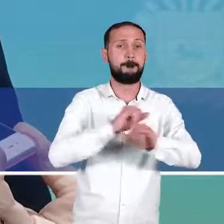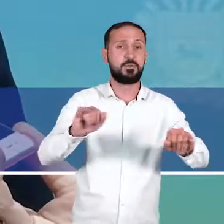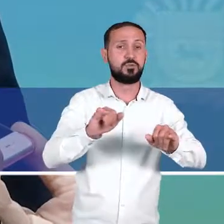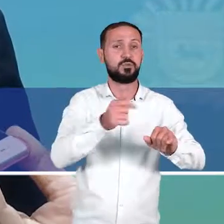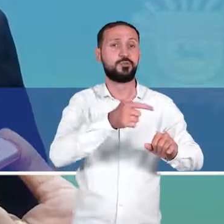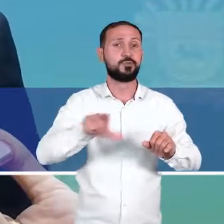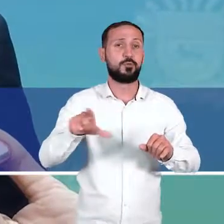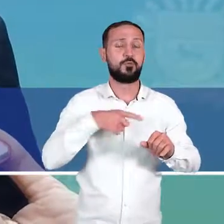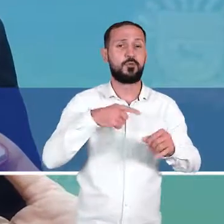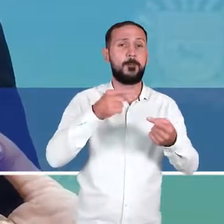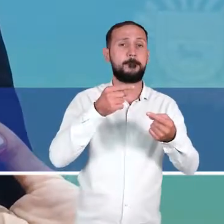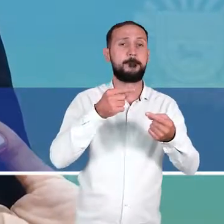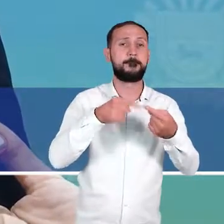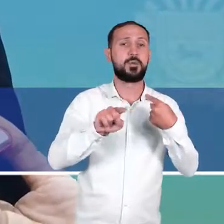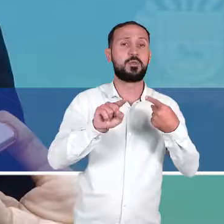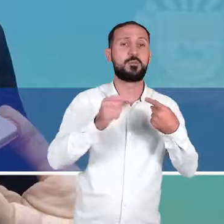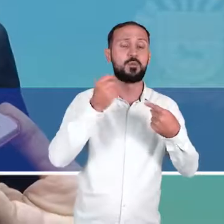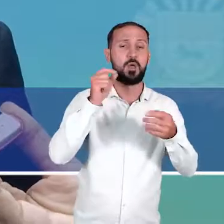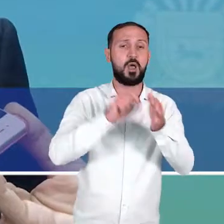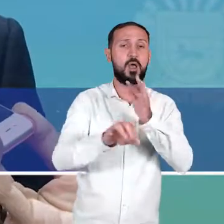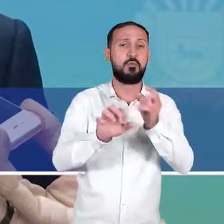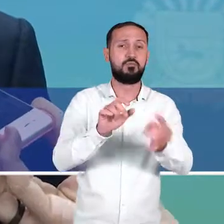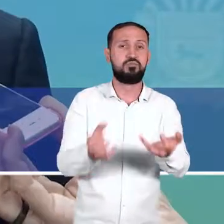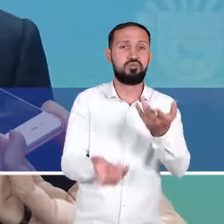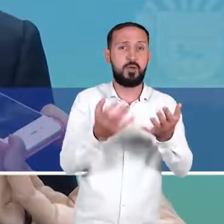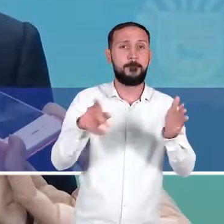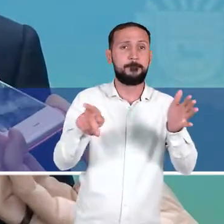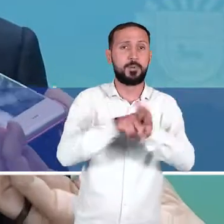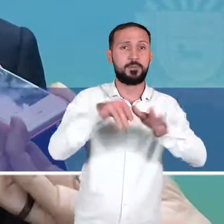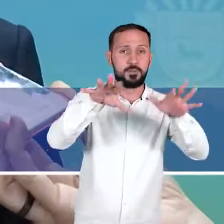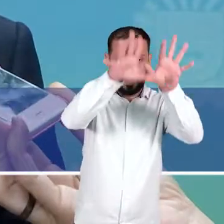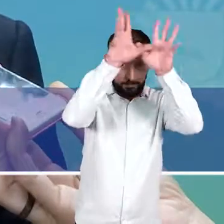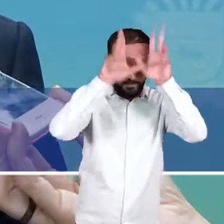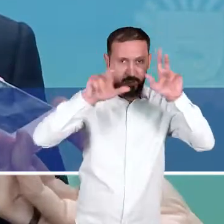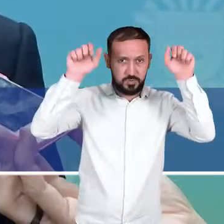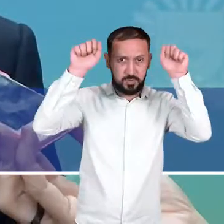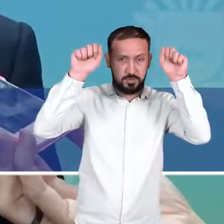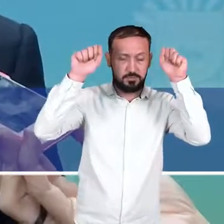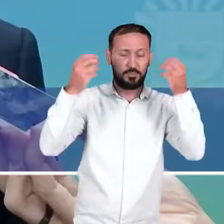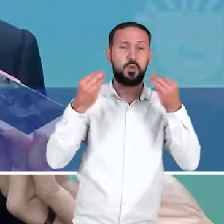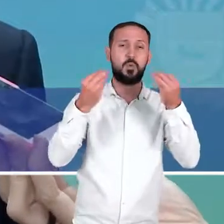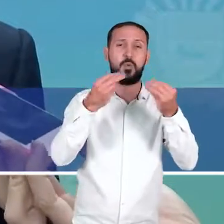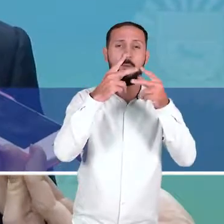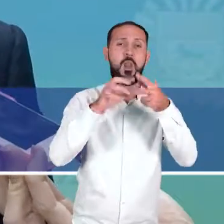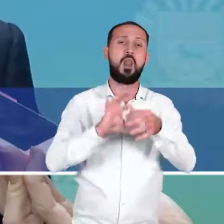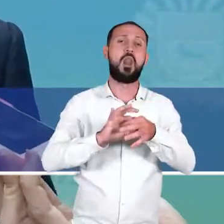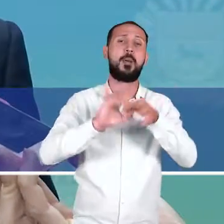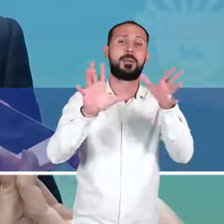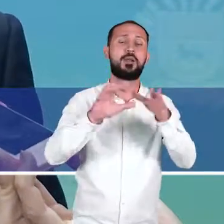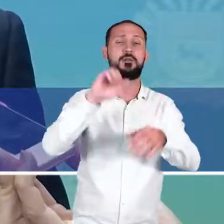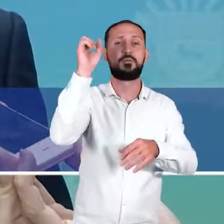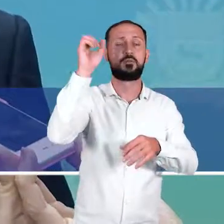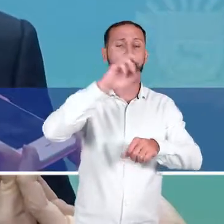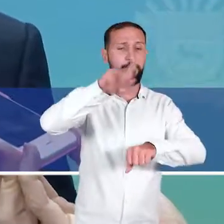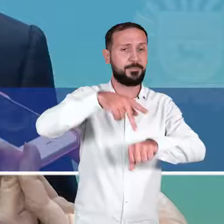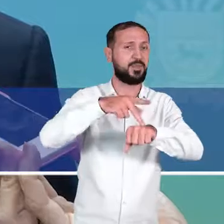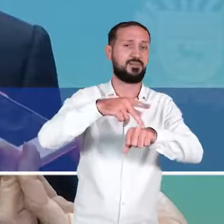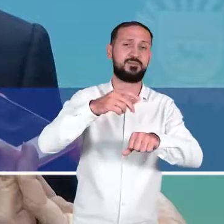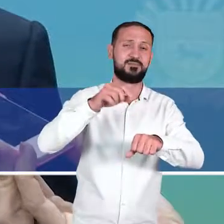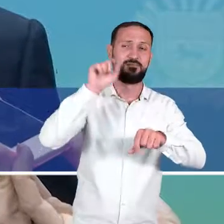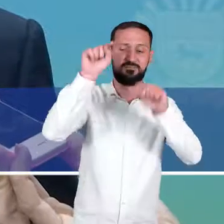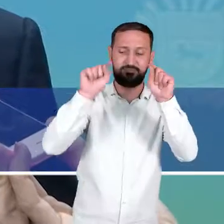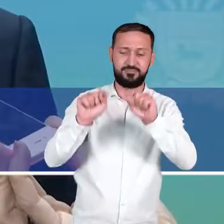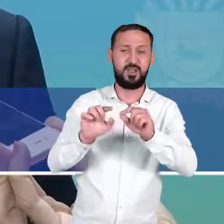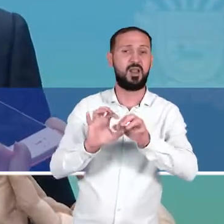e restringiu as queimadas apenas à Amazônia Legal, teoricamente liberando o restante do país. E